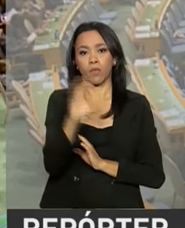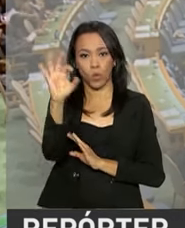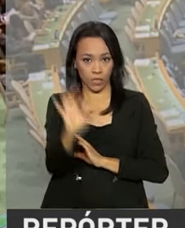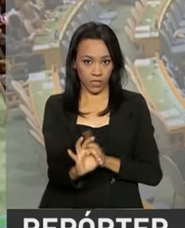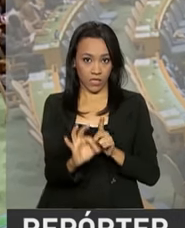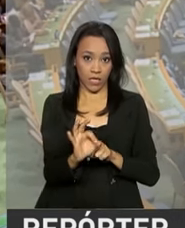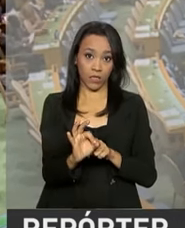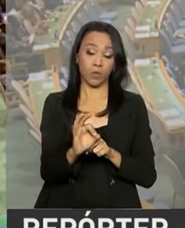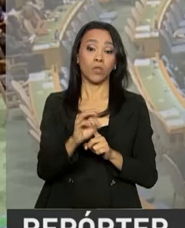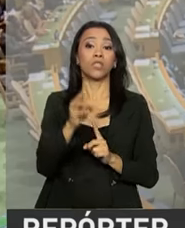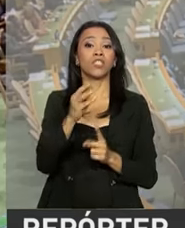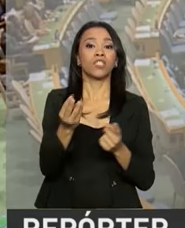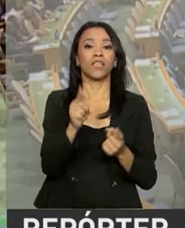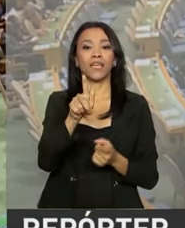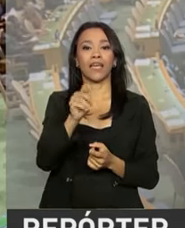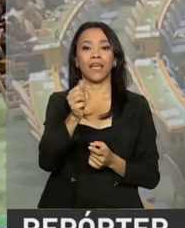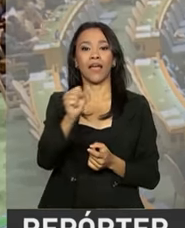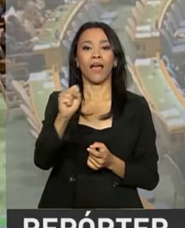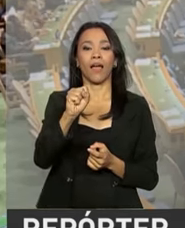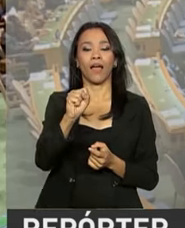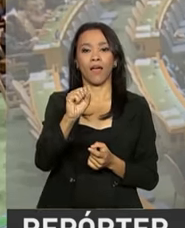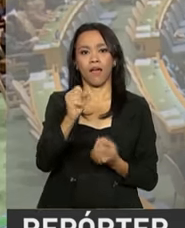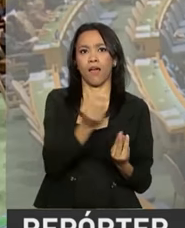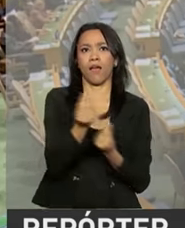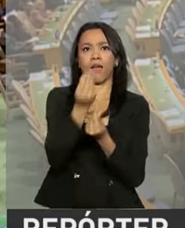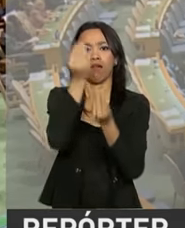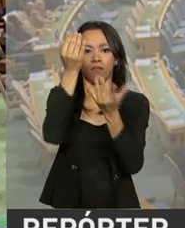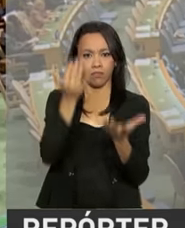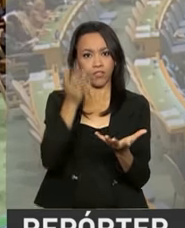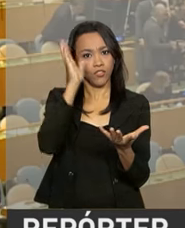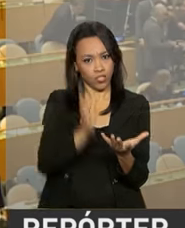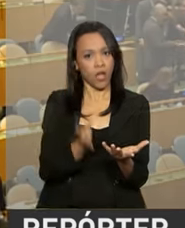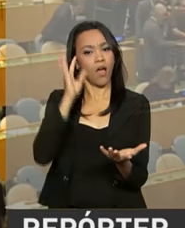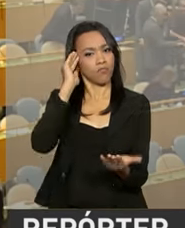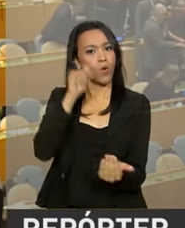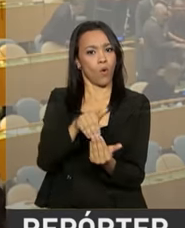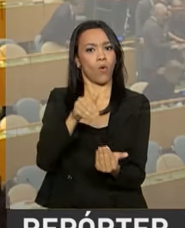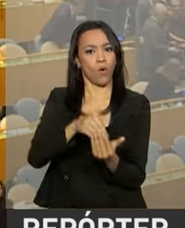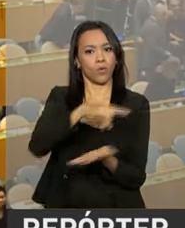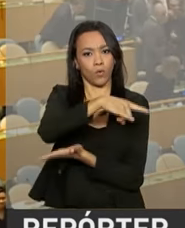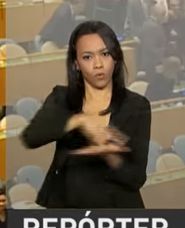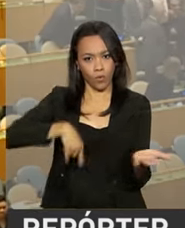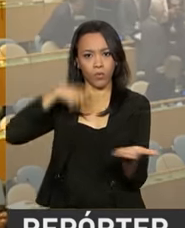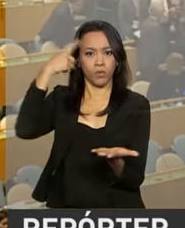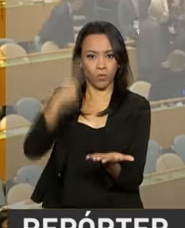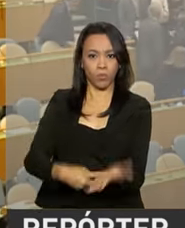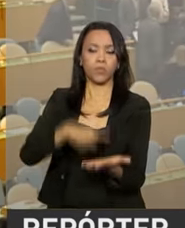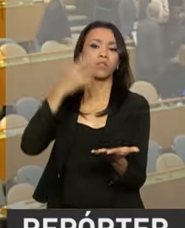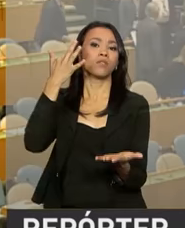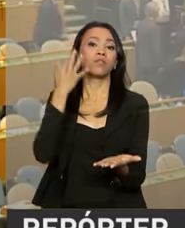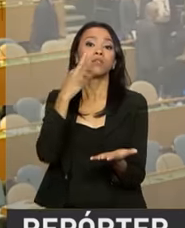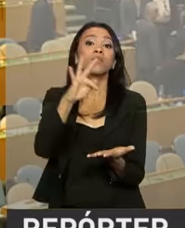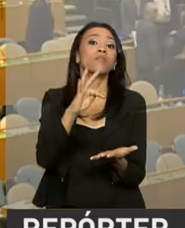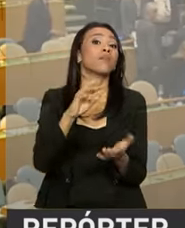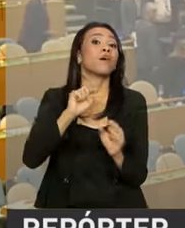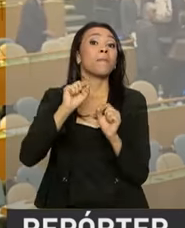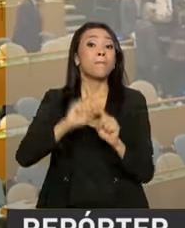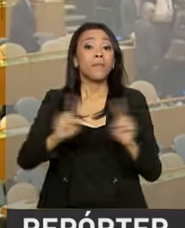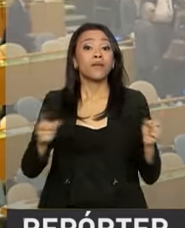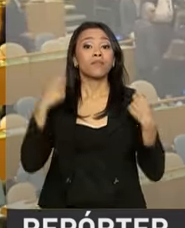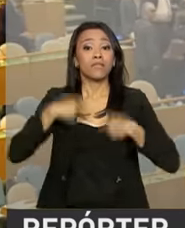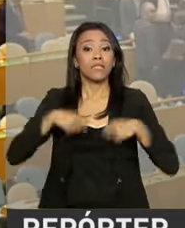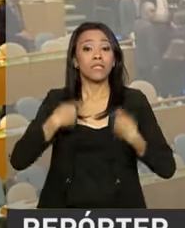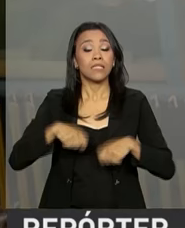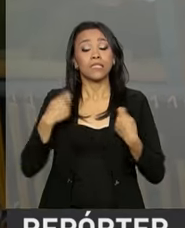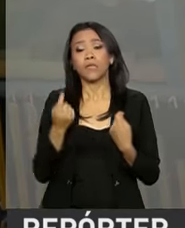poluentes na atmosfera, já ratificaram o Acordo de Paris. Mas, para ele entrar em vigor, são necessárias as